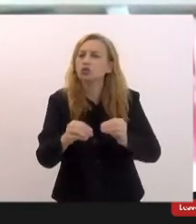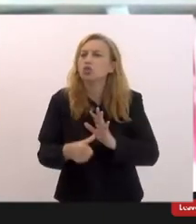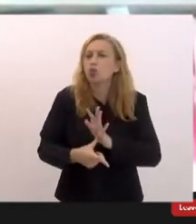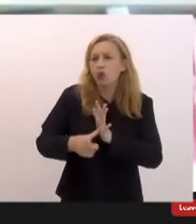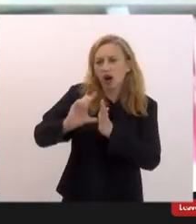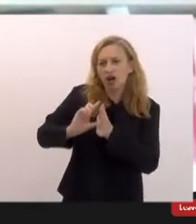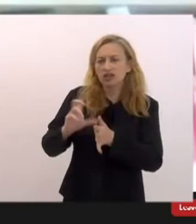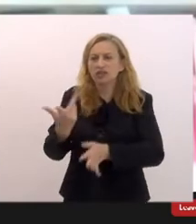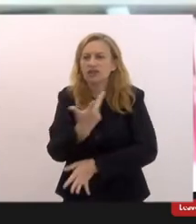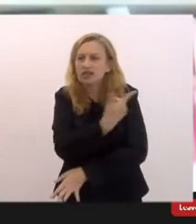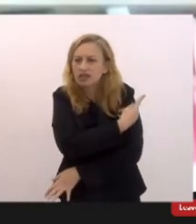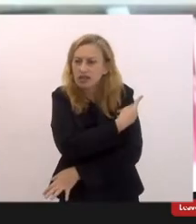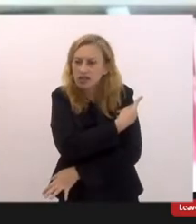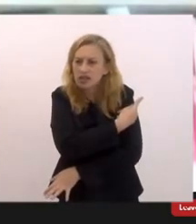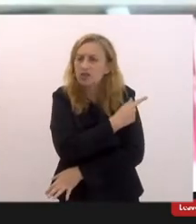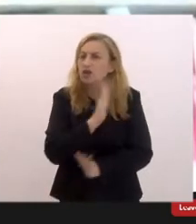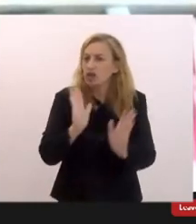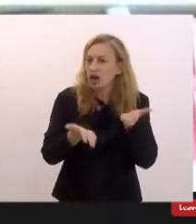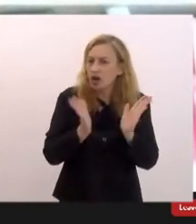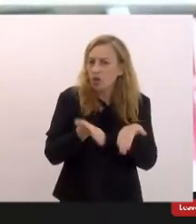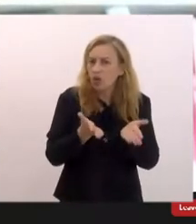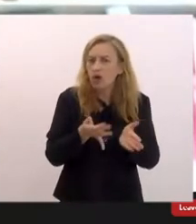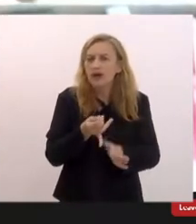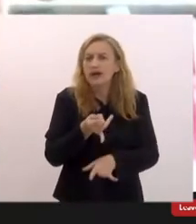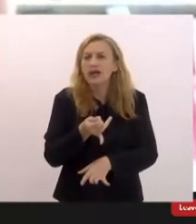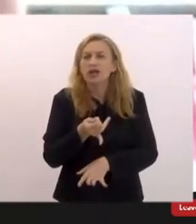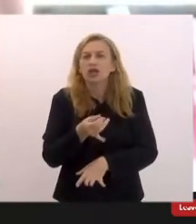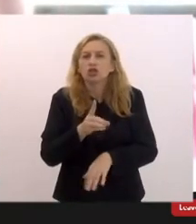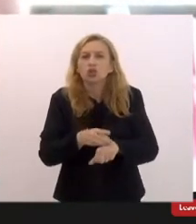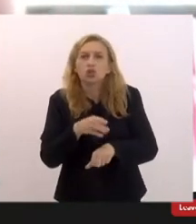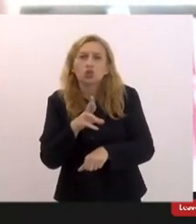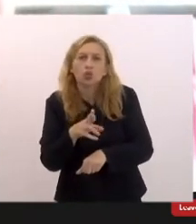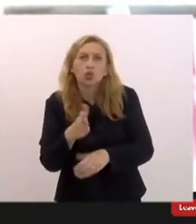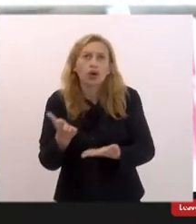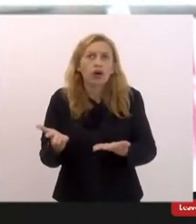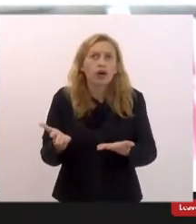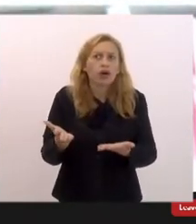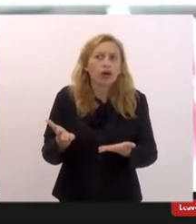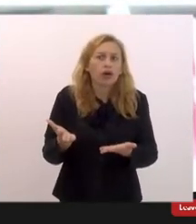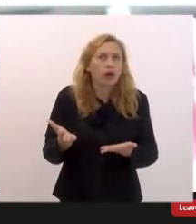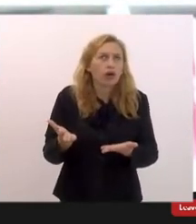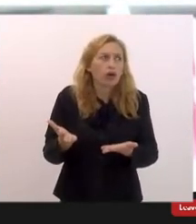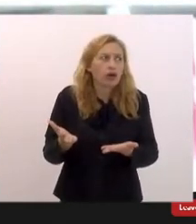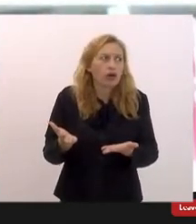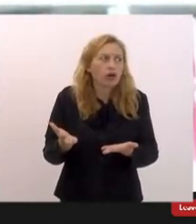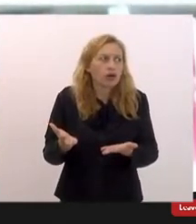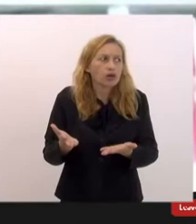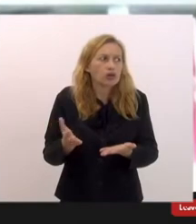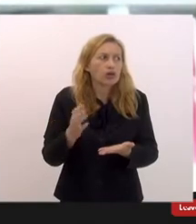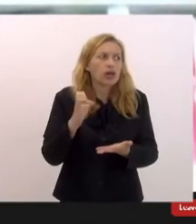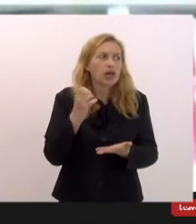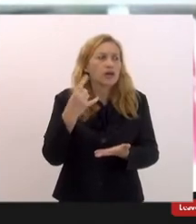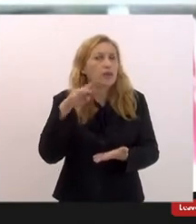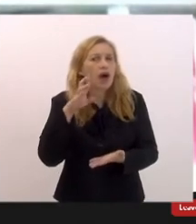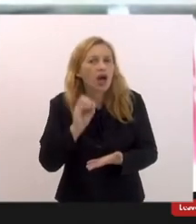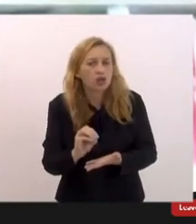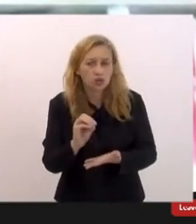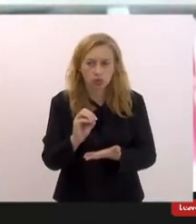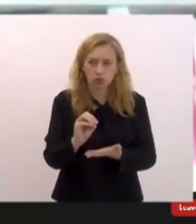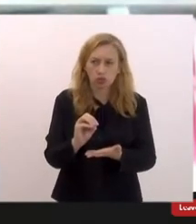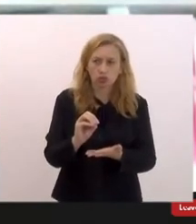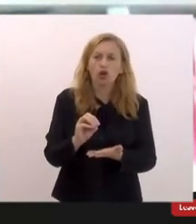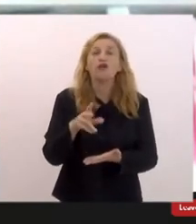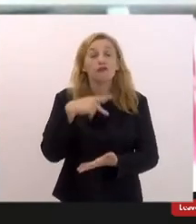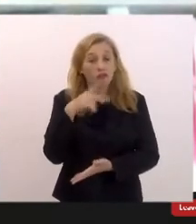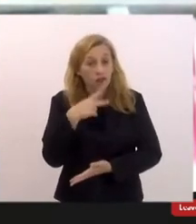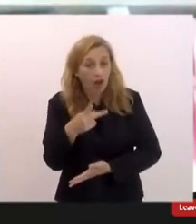da vacinação e agora, por exemplo, o doutor o doutor Hermano nos